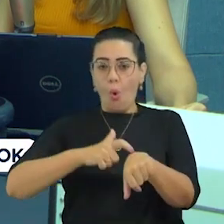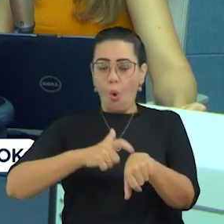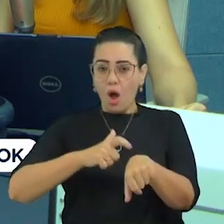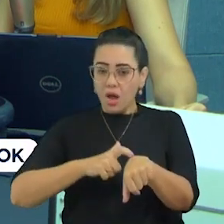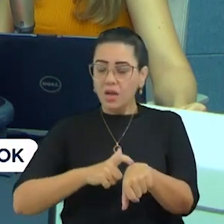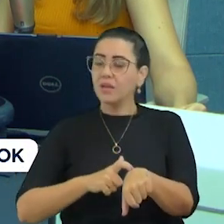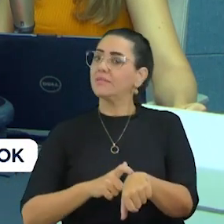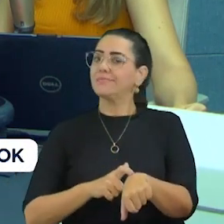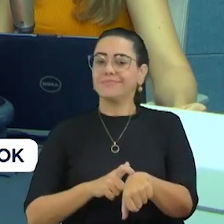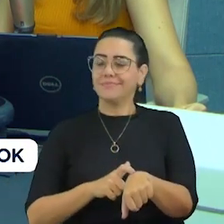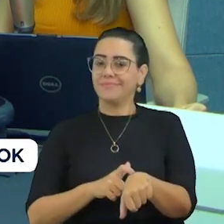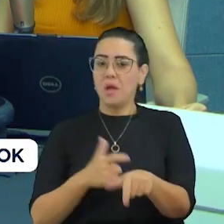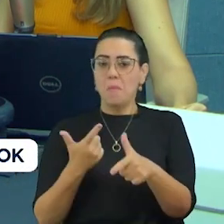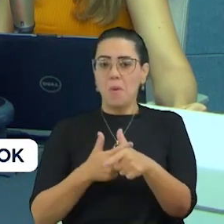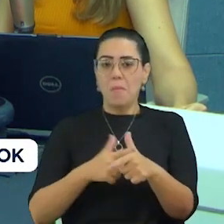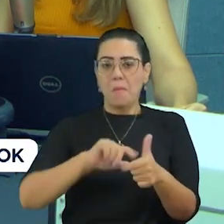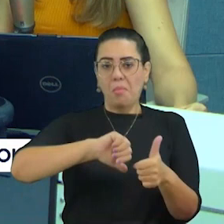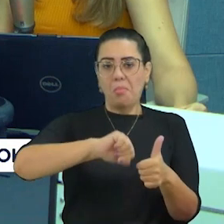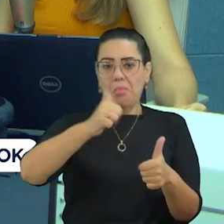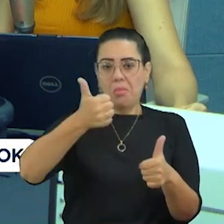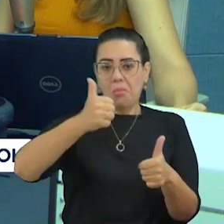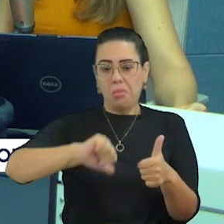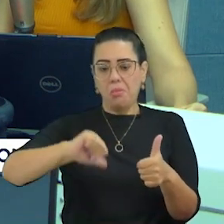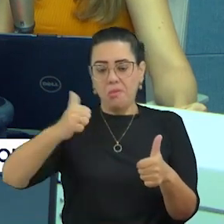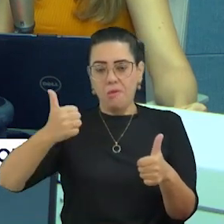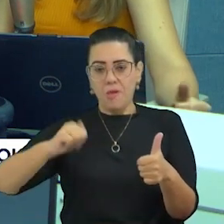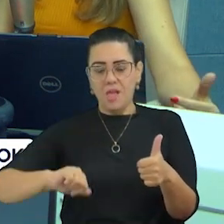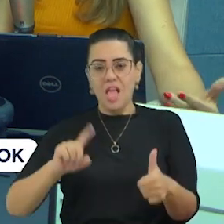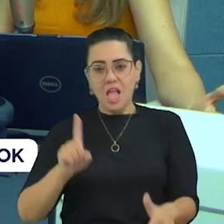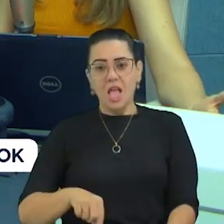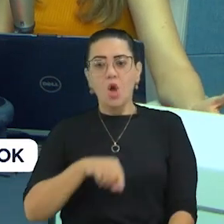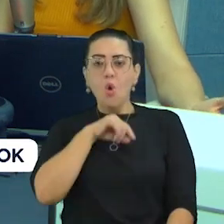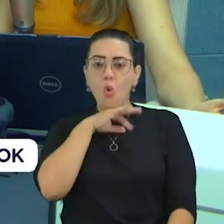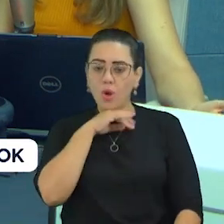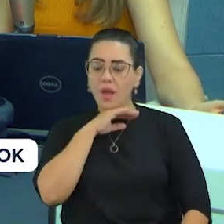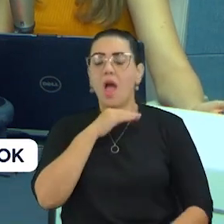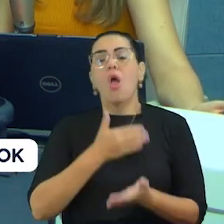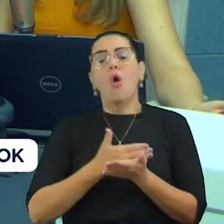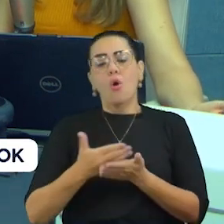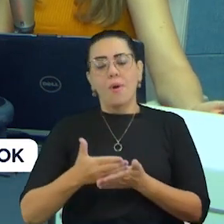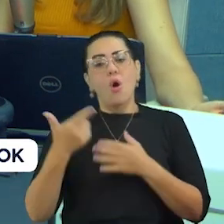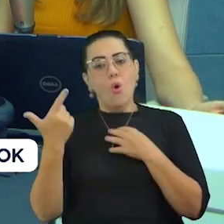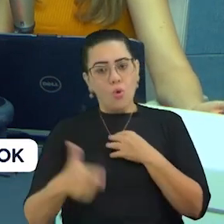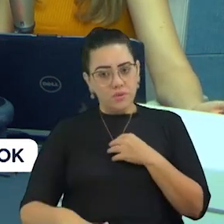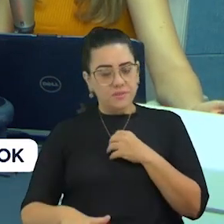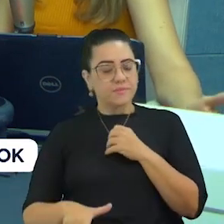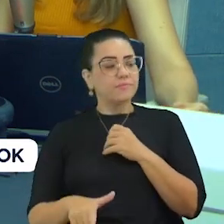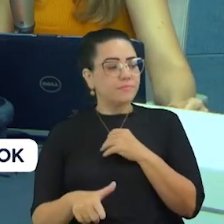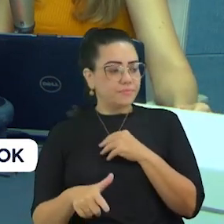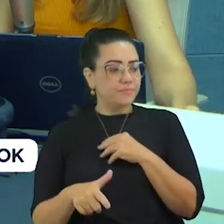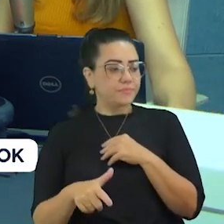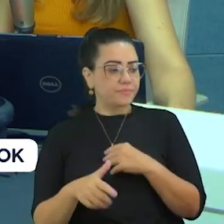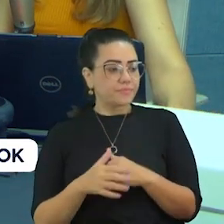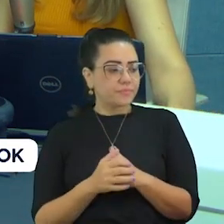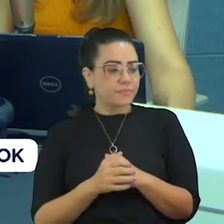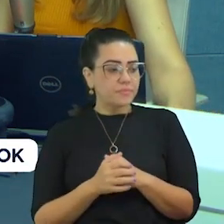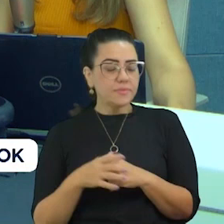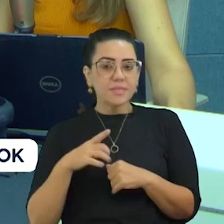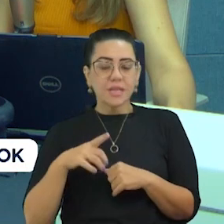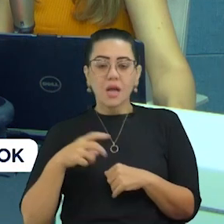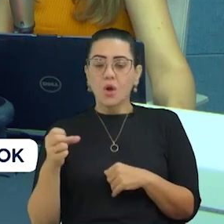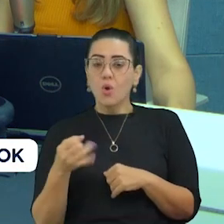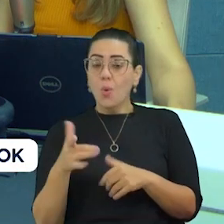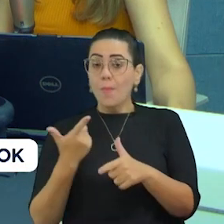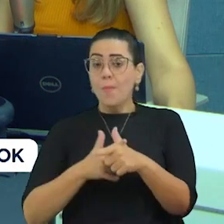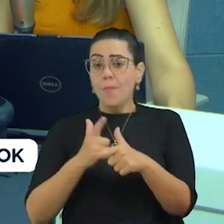corro o risco da ineficiência daquela medicação. Aí tem que começar o tratamento até de novo, né? Existe um grande problema,